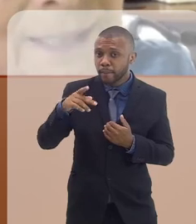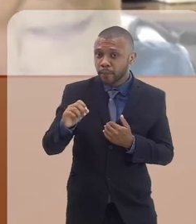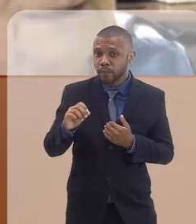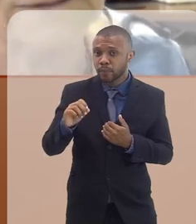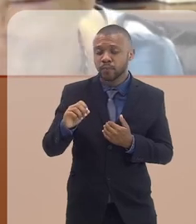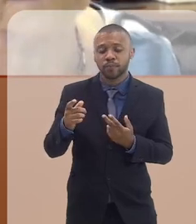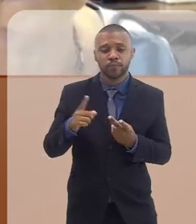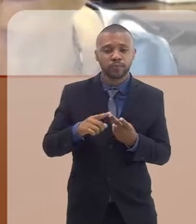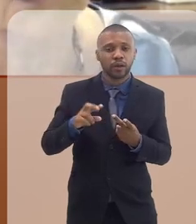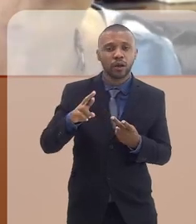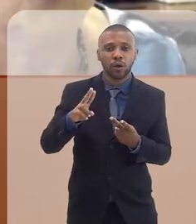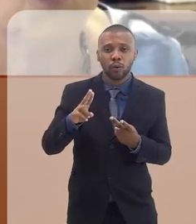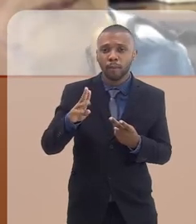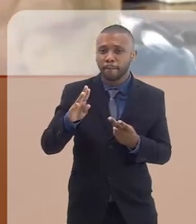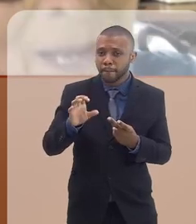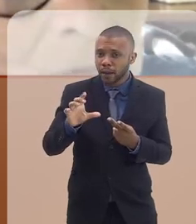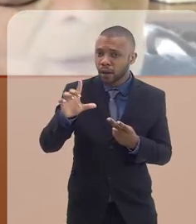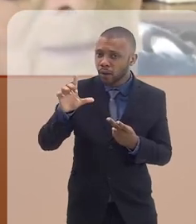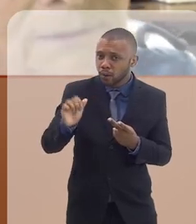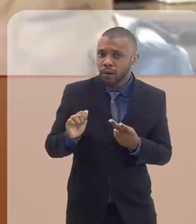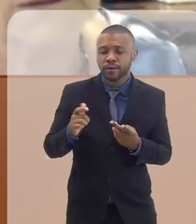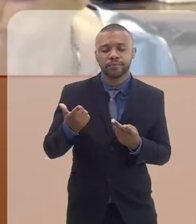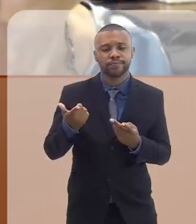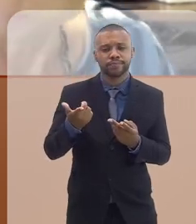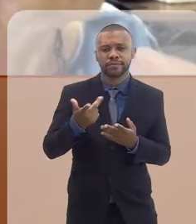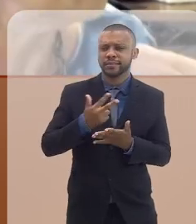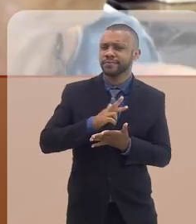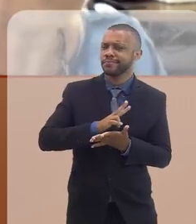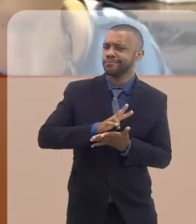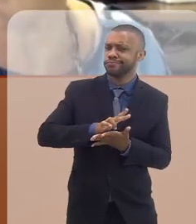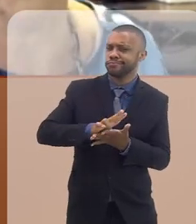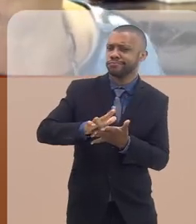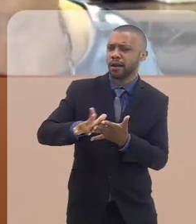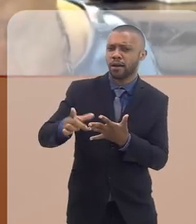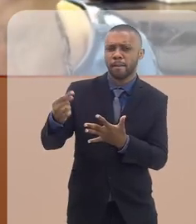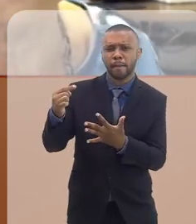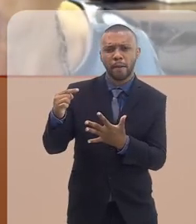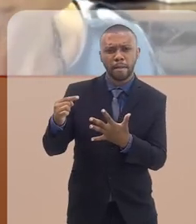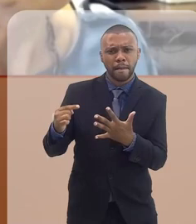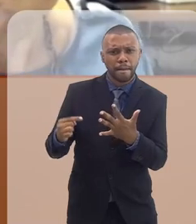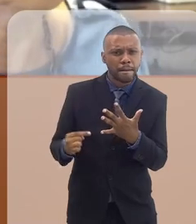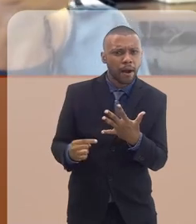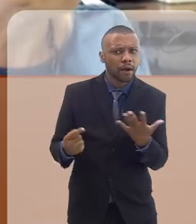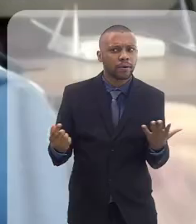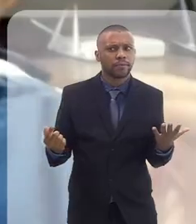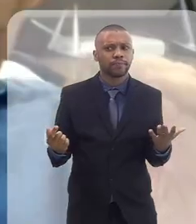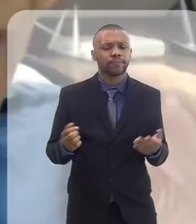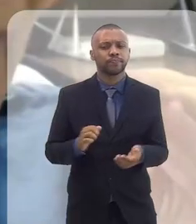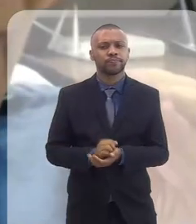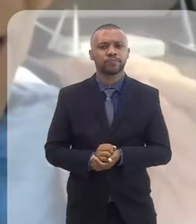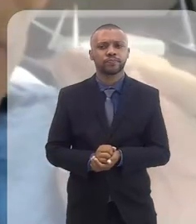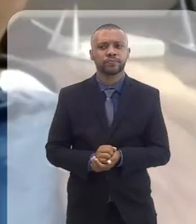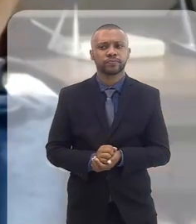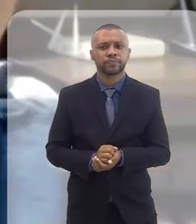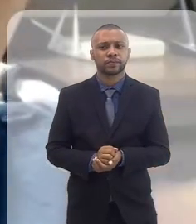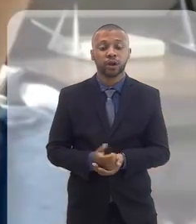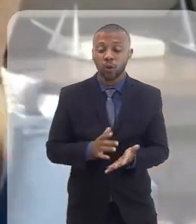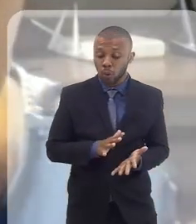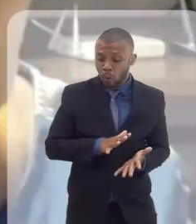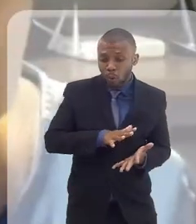é uma delas, rubéola, e vai por aí afora.